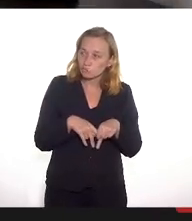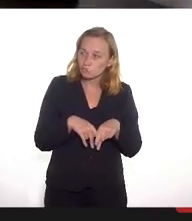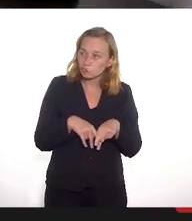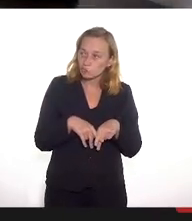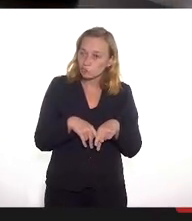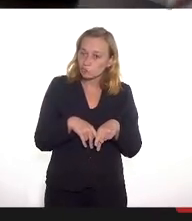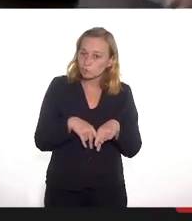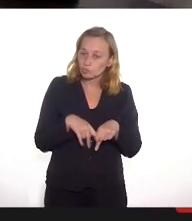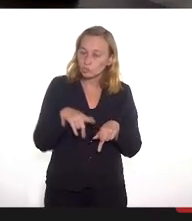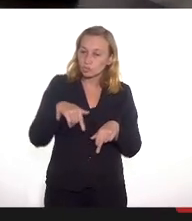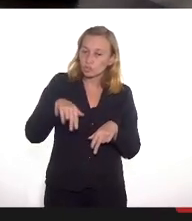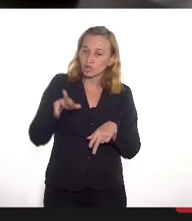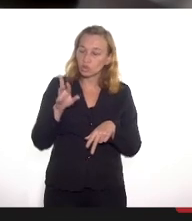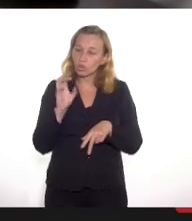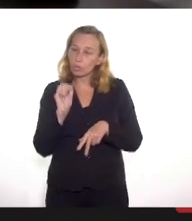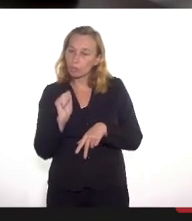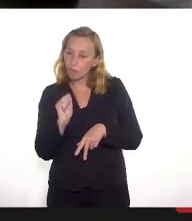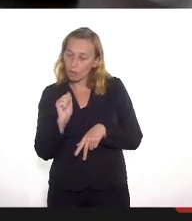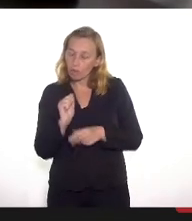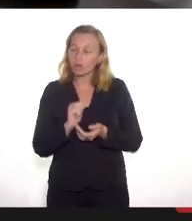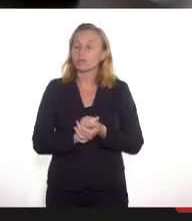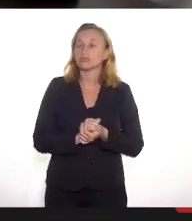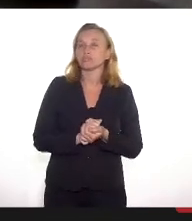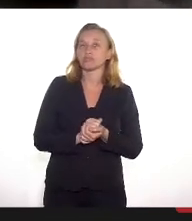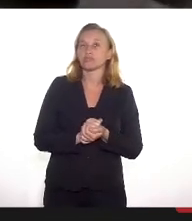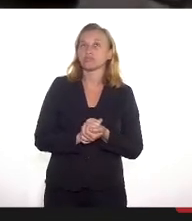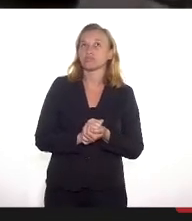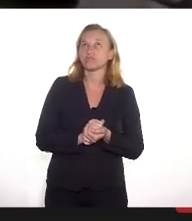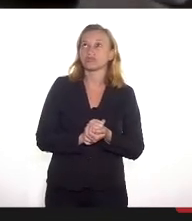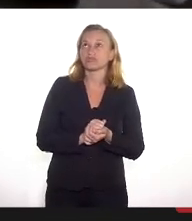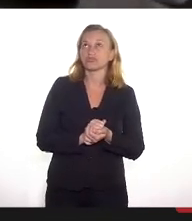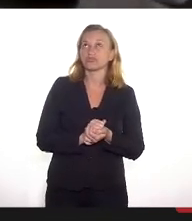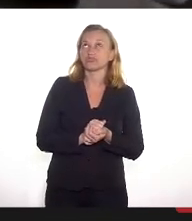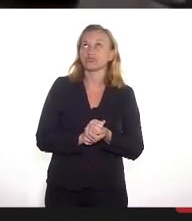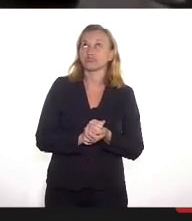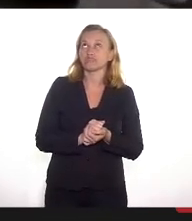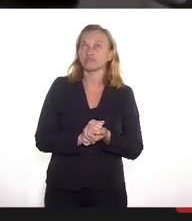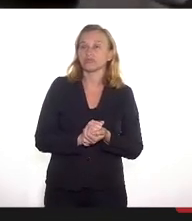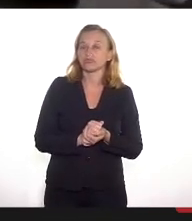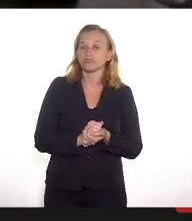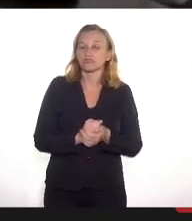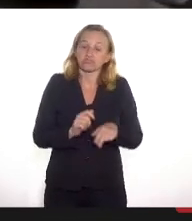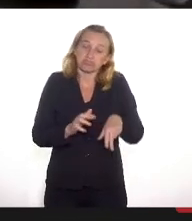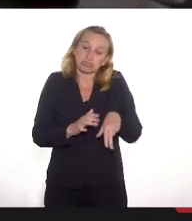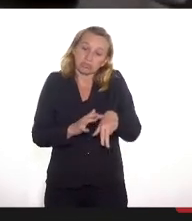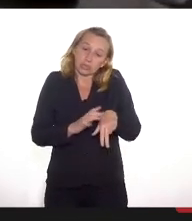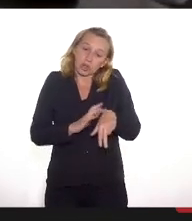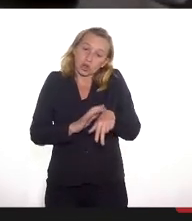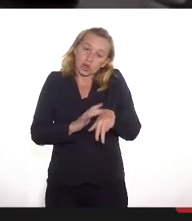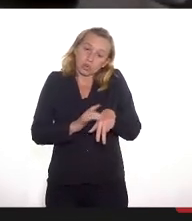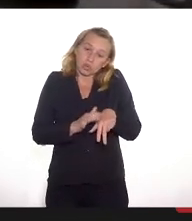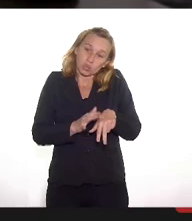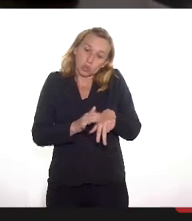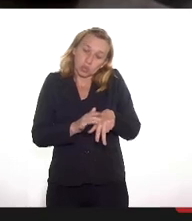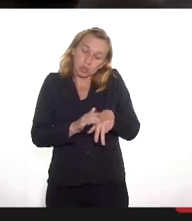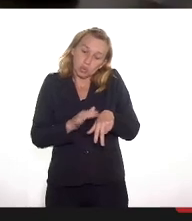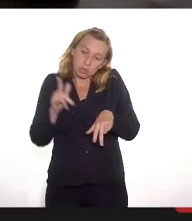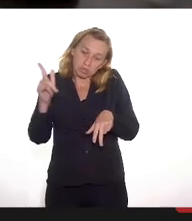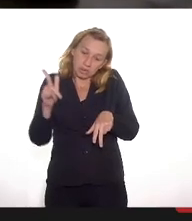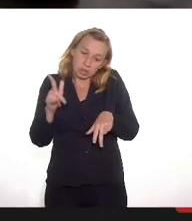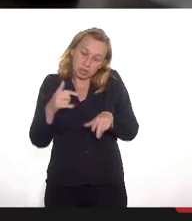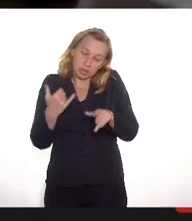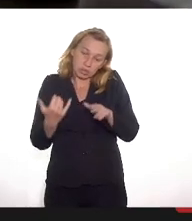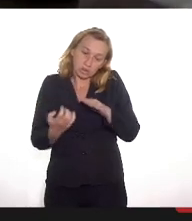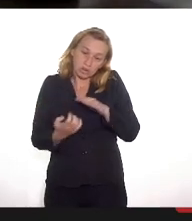quilombola isso né as pessoas que estão internados em instituições de longa permanência